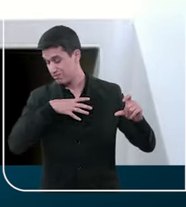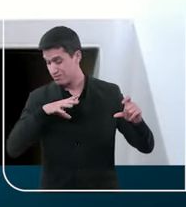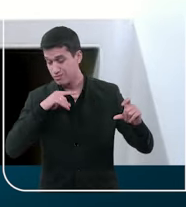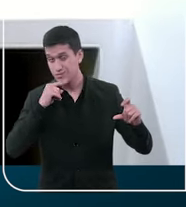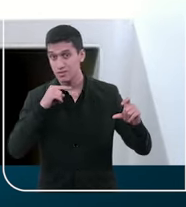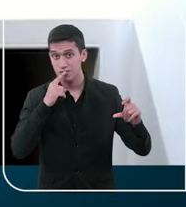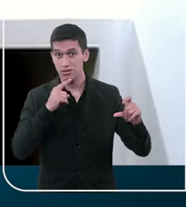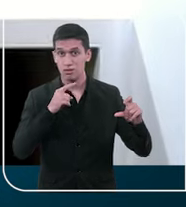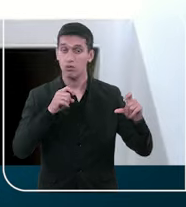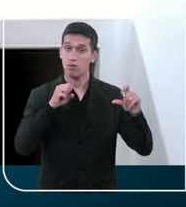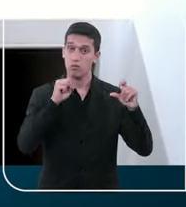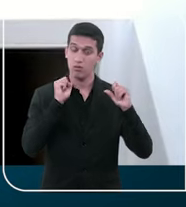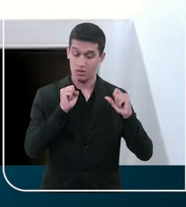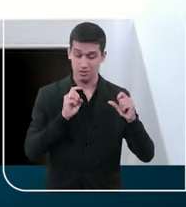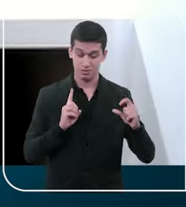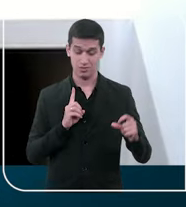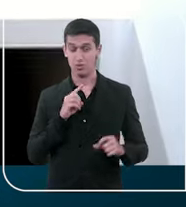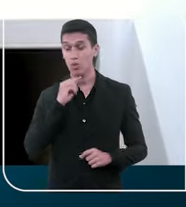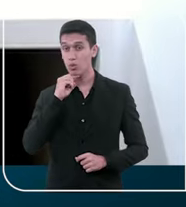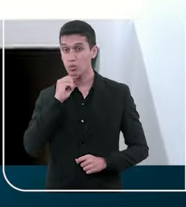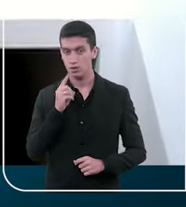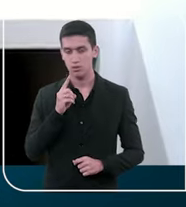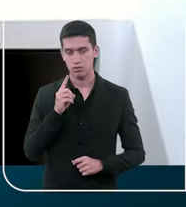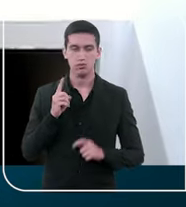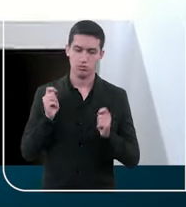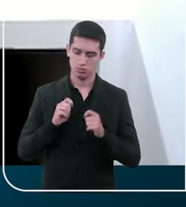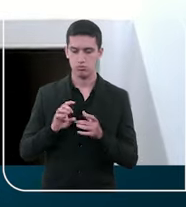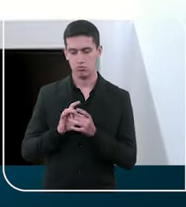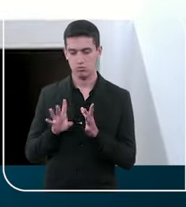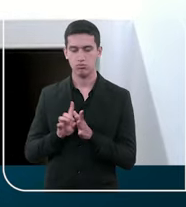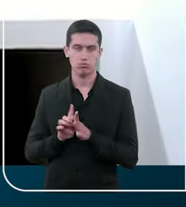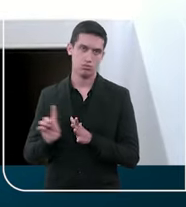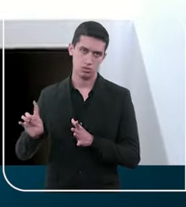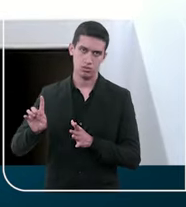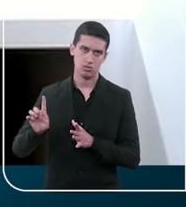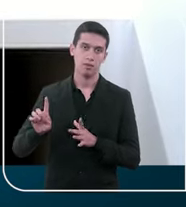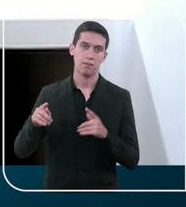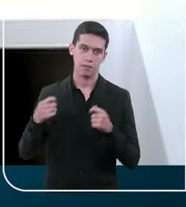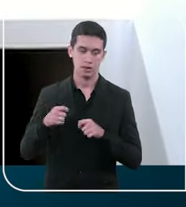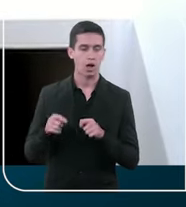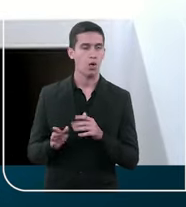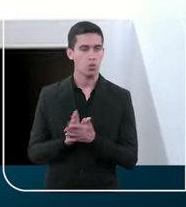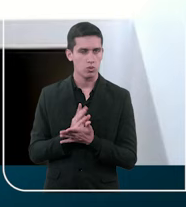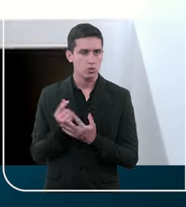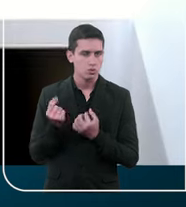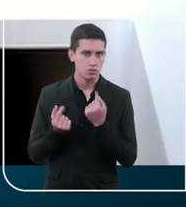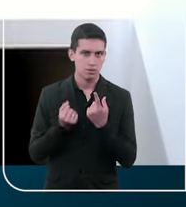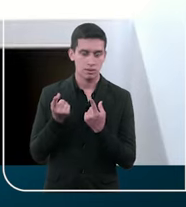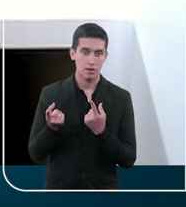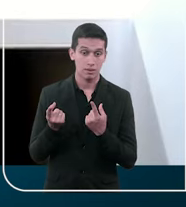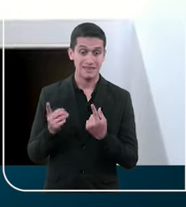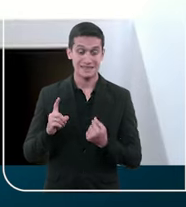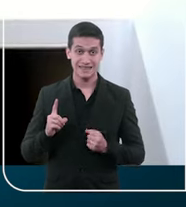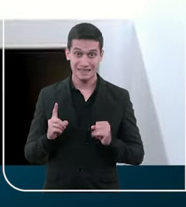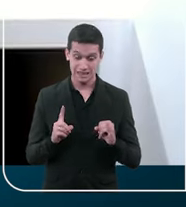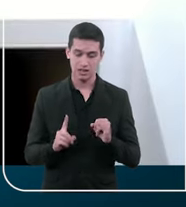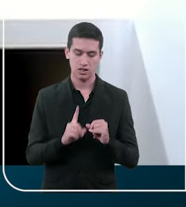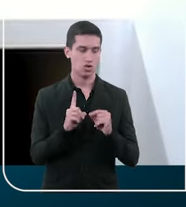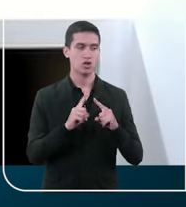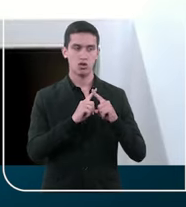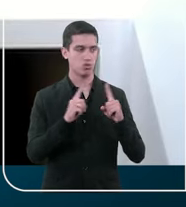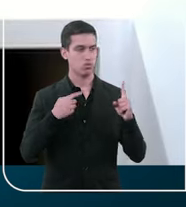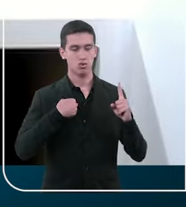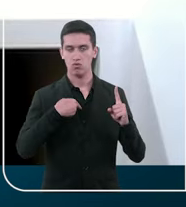que vão ser apresentadas para ela, podem ser liberadas, dispensáveis da função do júri, mas isso decorre de uma casuística. Então, se recusar mesmo